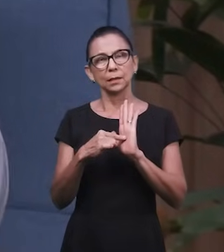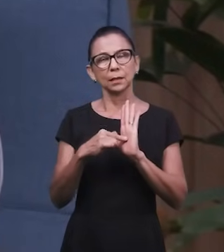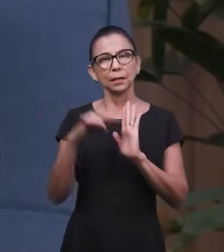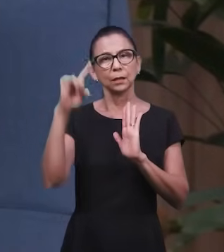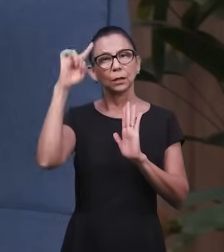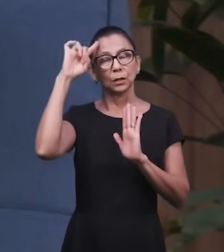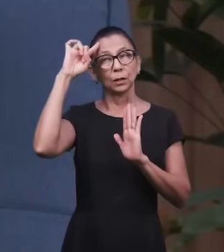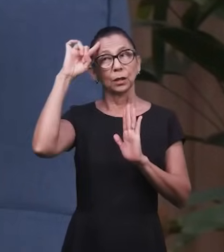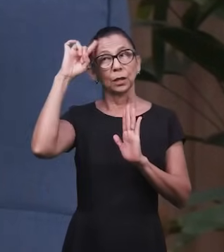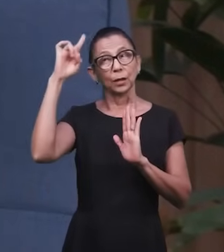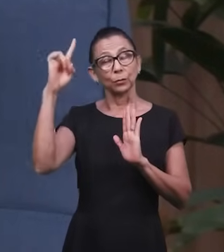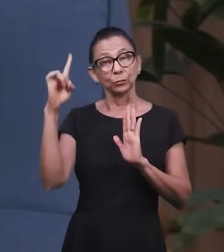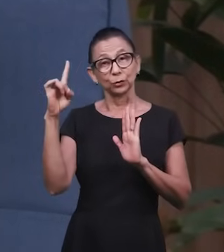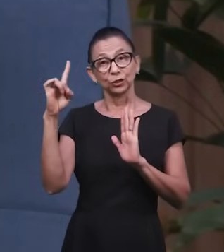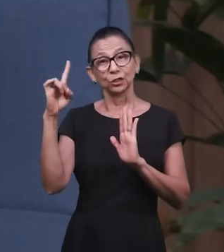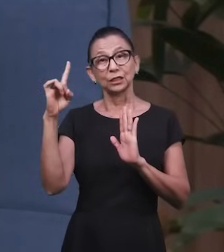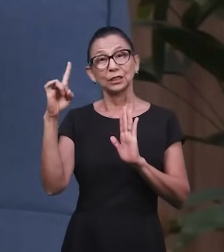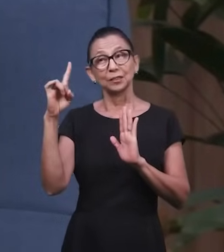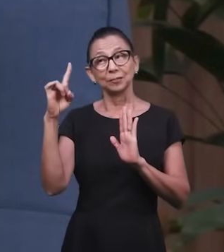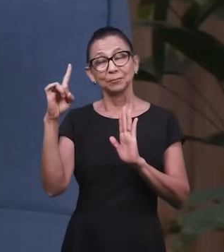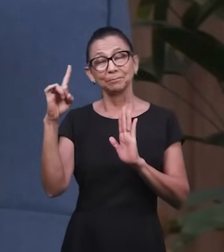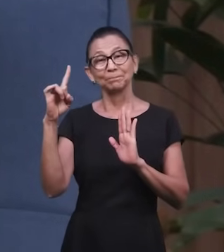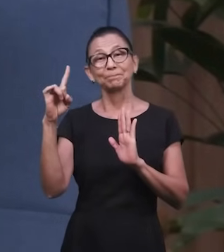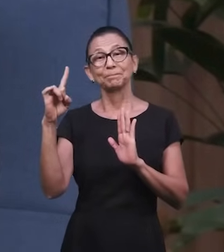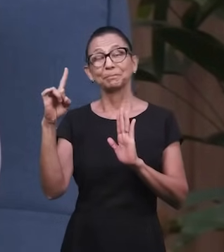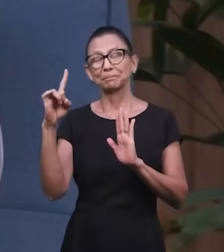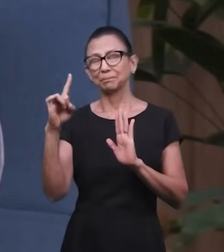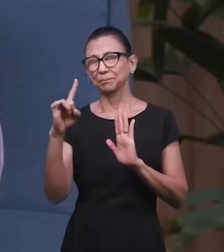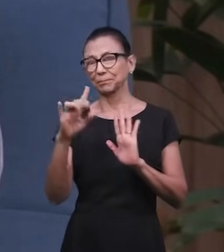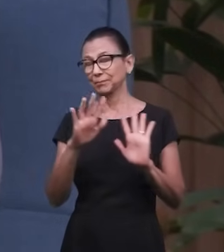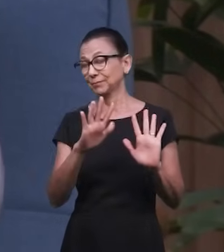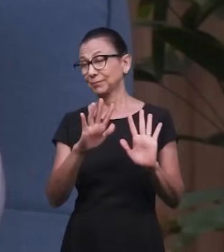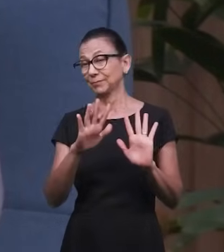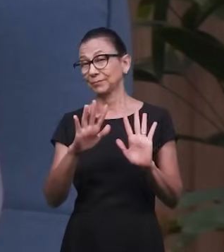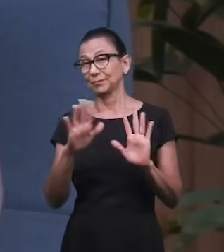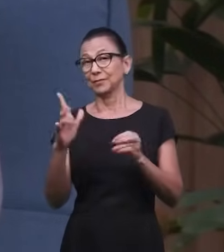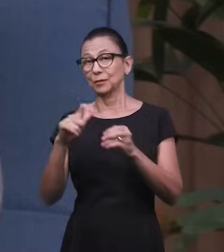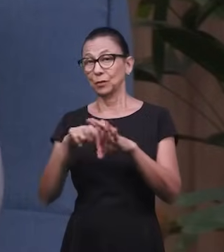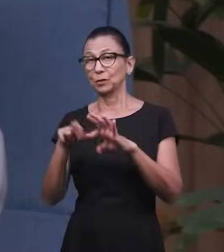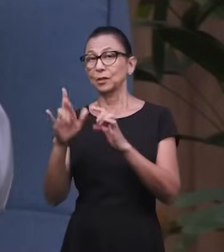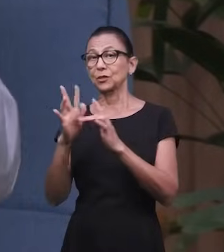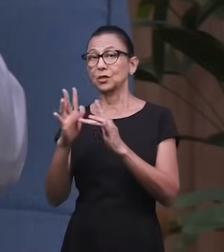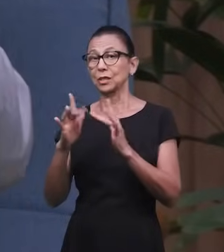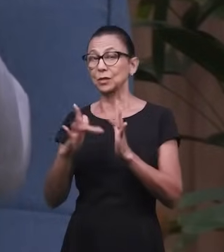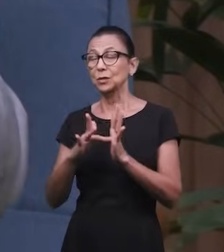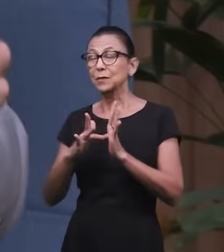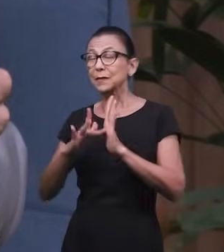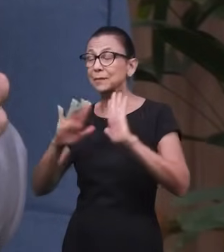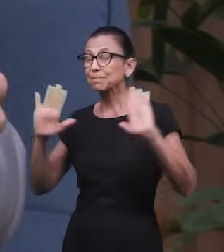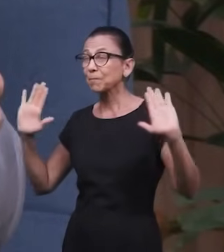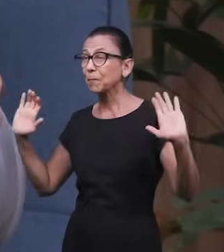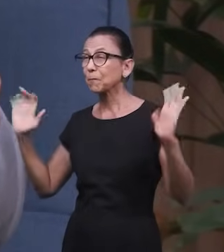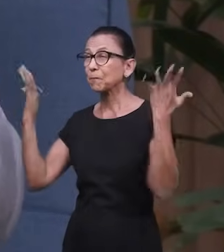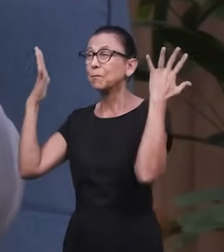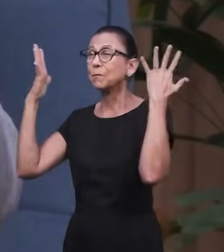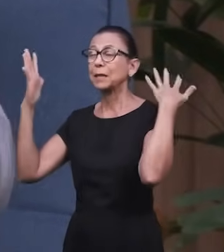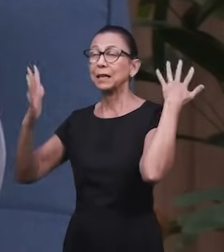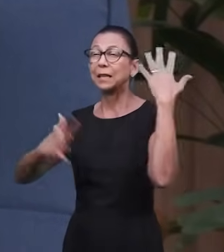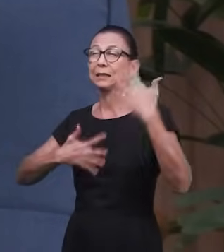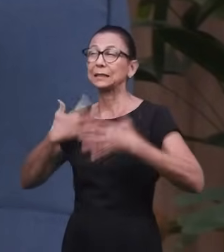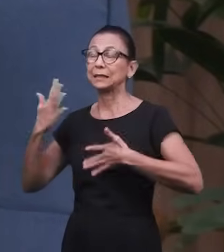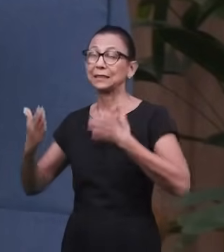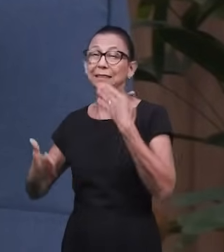e terrível dia do Senhor. Então, é grande para quem vai estar na festa.